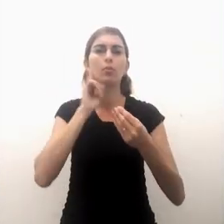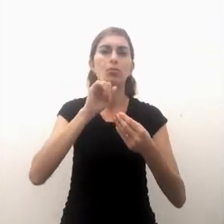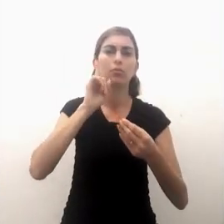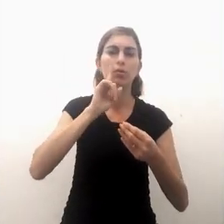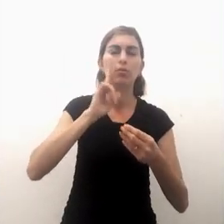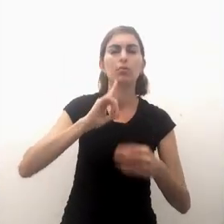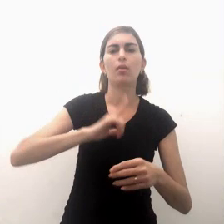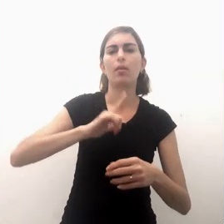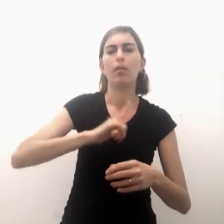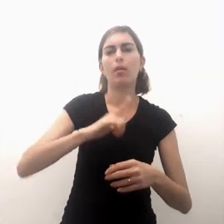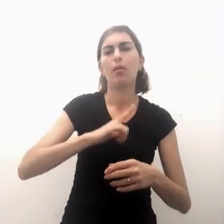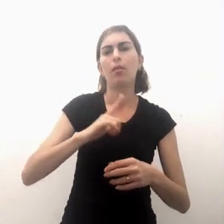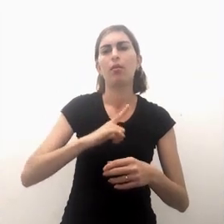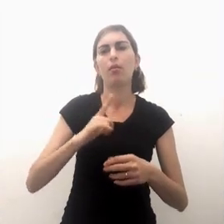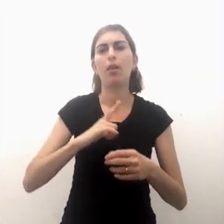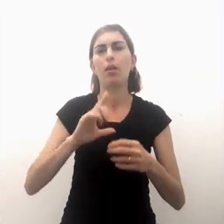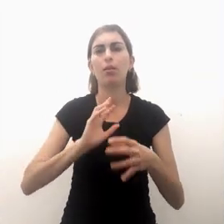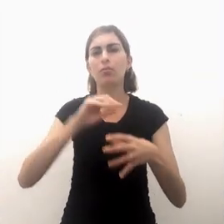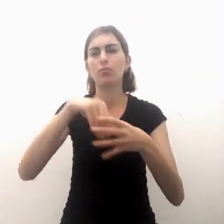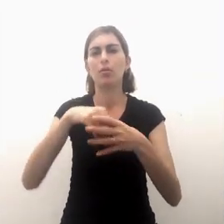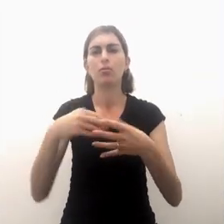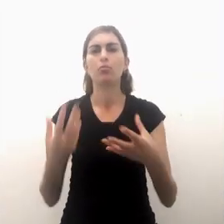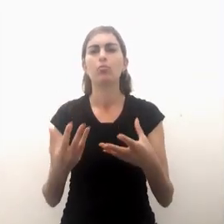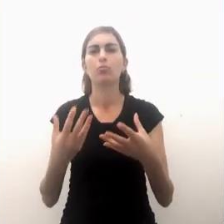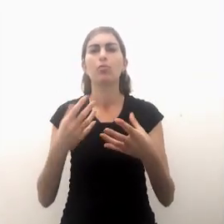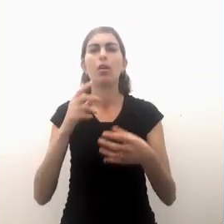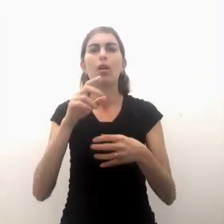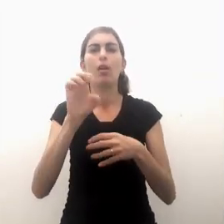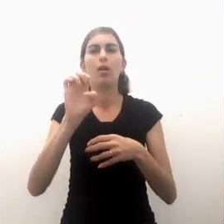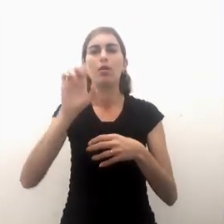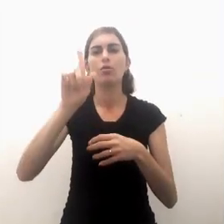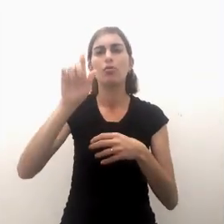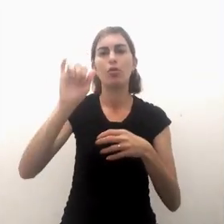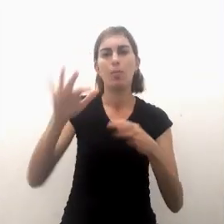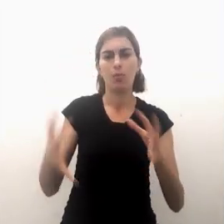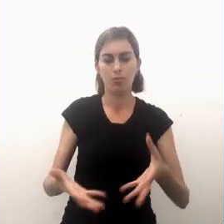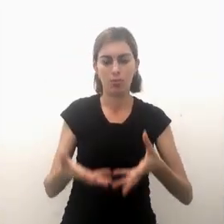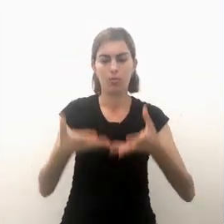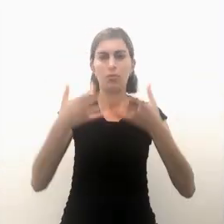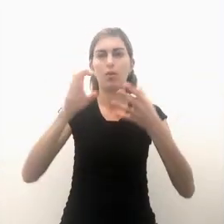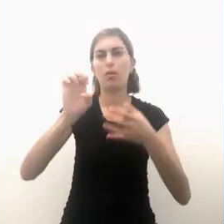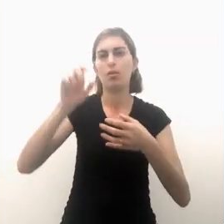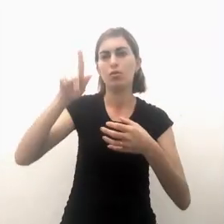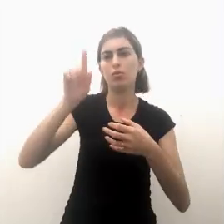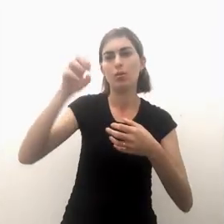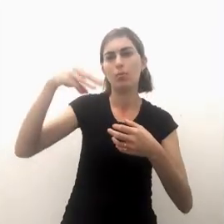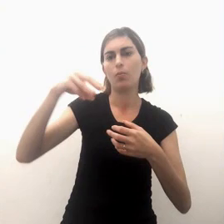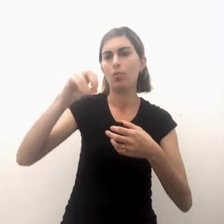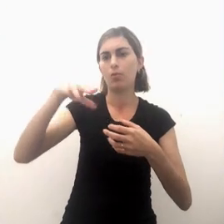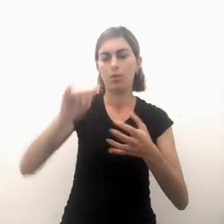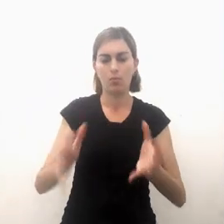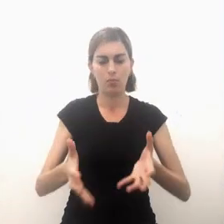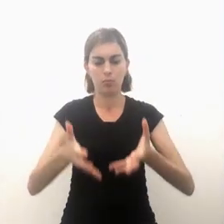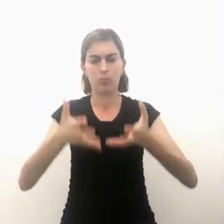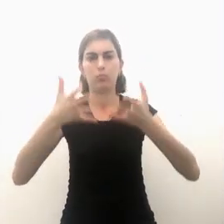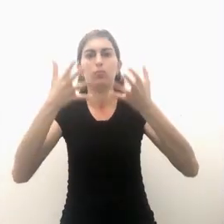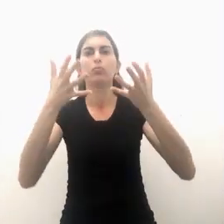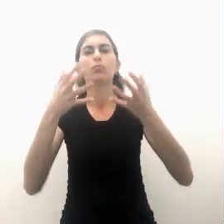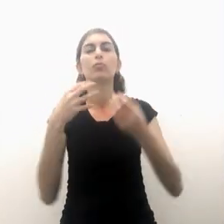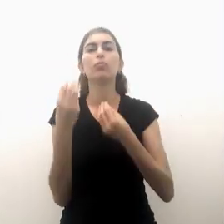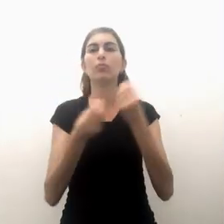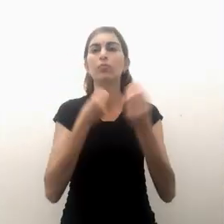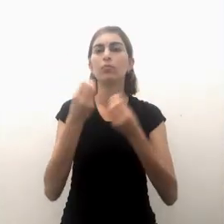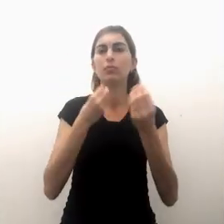Unidos ele tem tido uma posição de hegemonia, também chamada de dominação, que foi o que a gente frisou muito na aula,